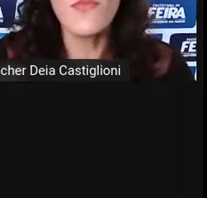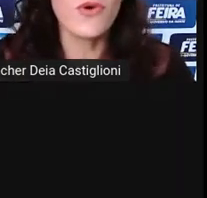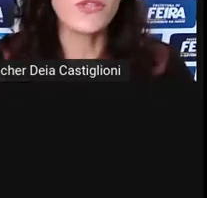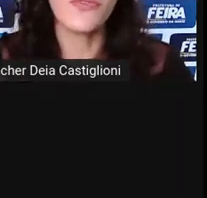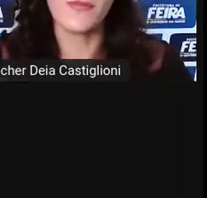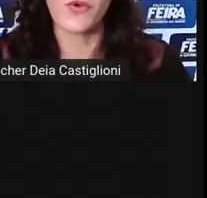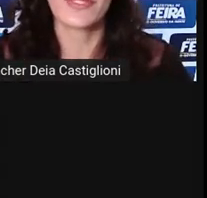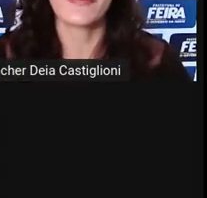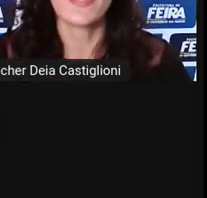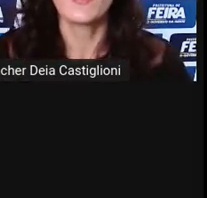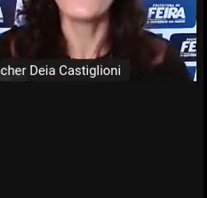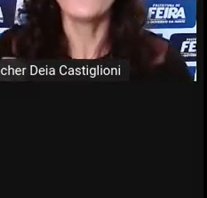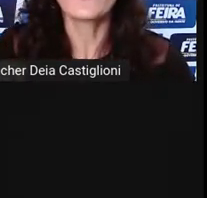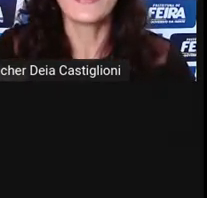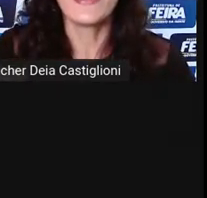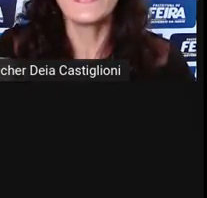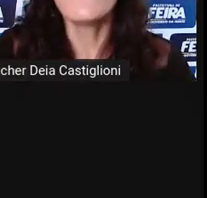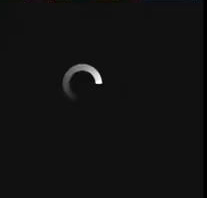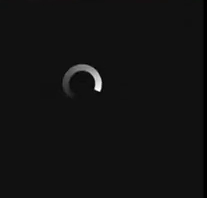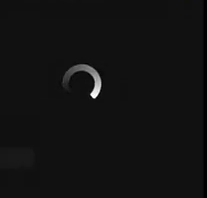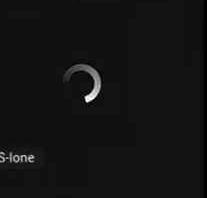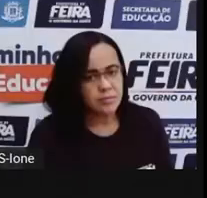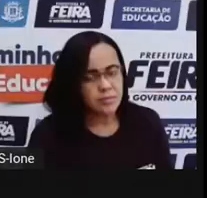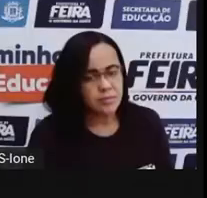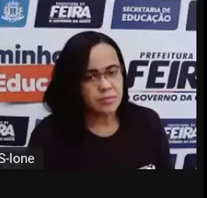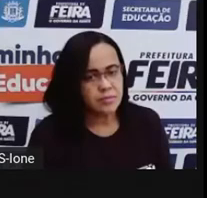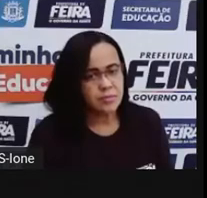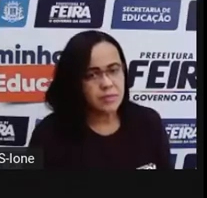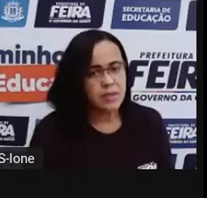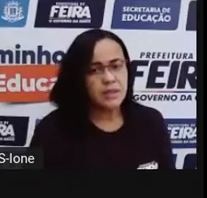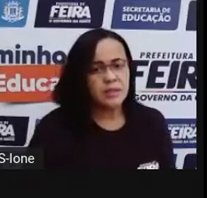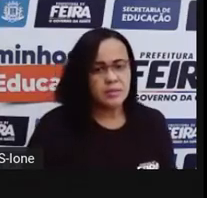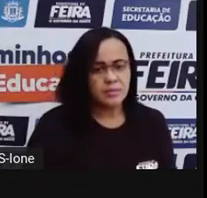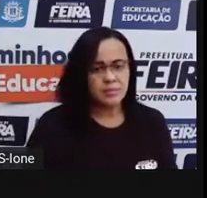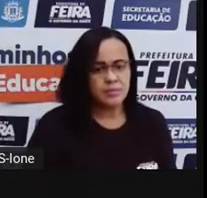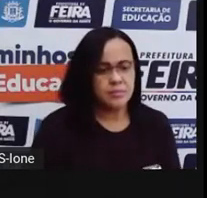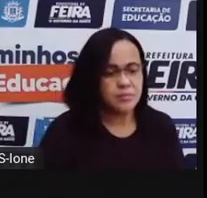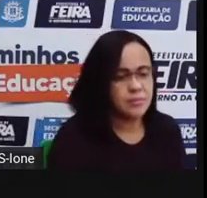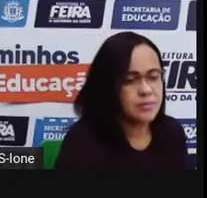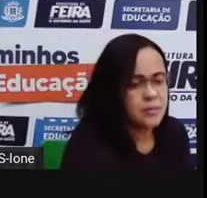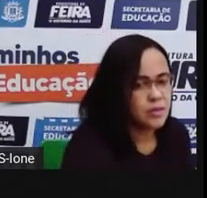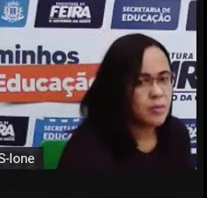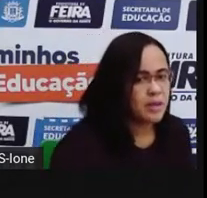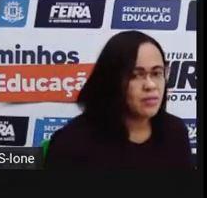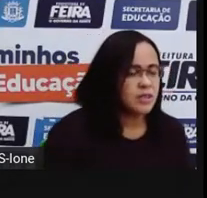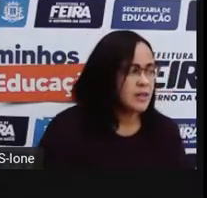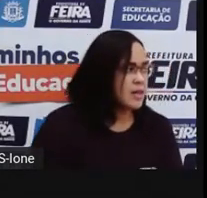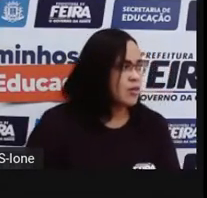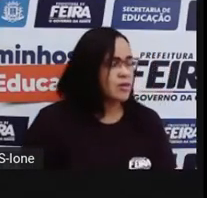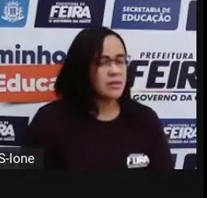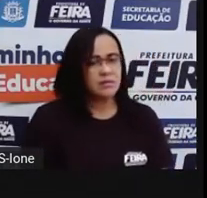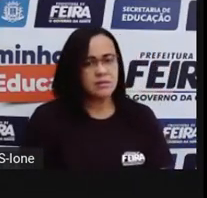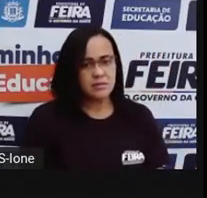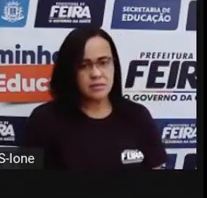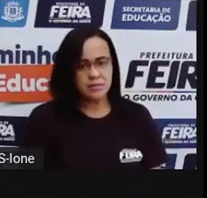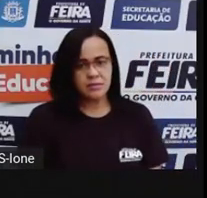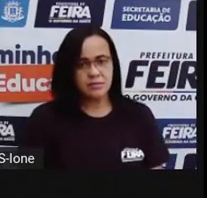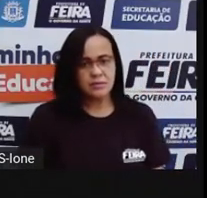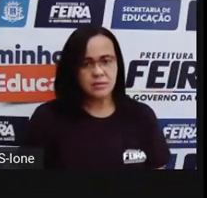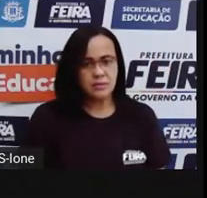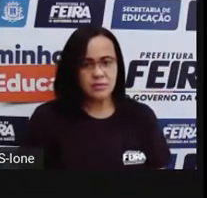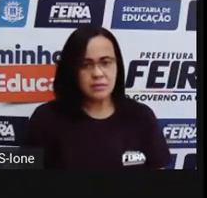é muito famosa, porque ela é muito utilizada no turno matutino, de manhã. Se eu quero falar